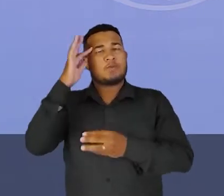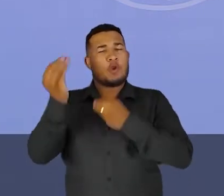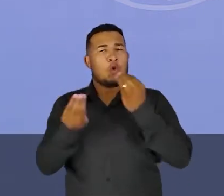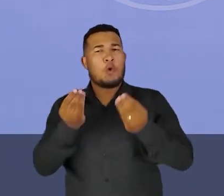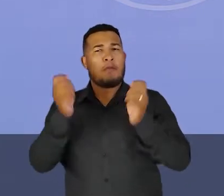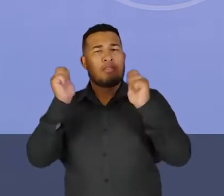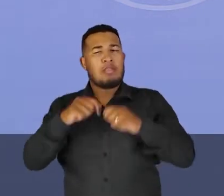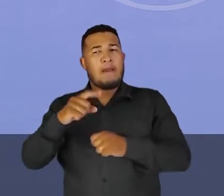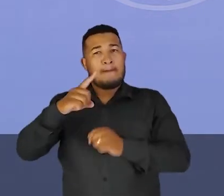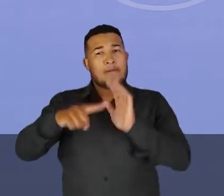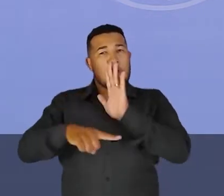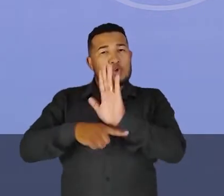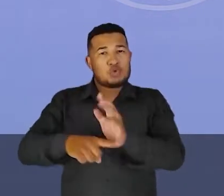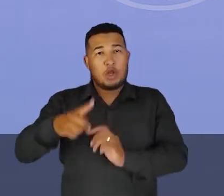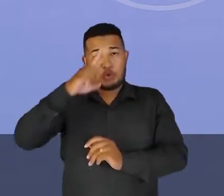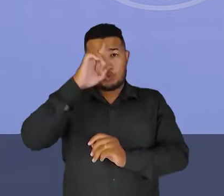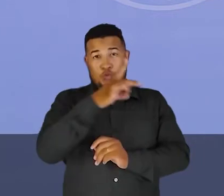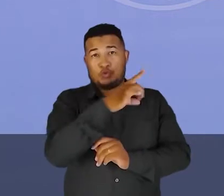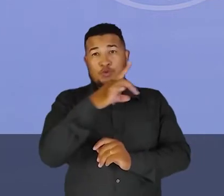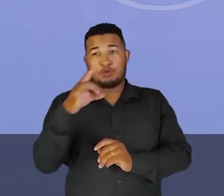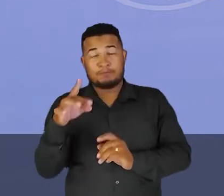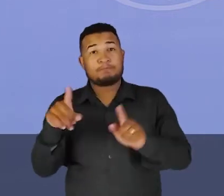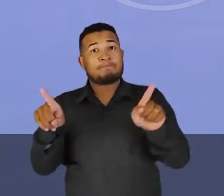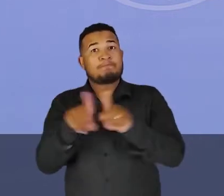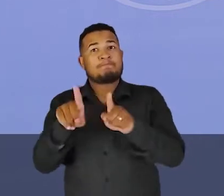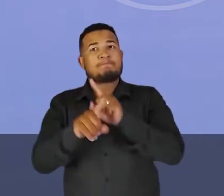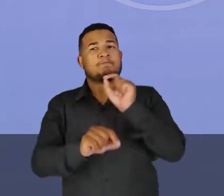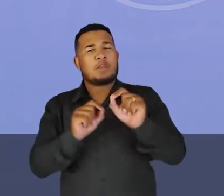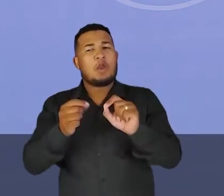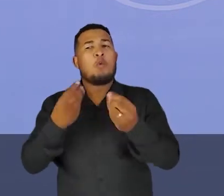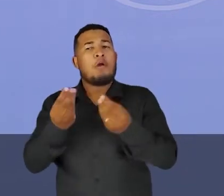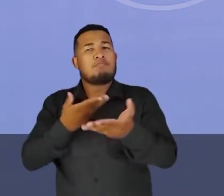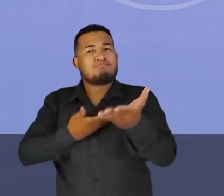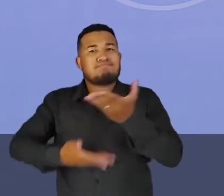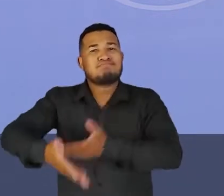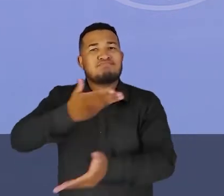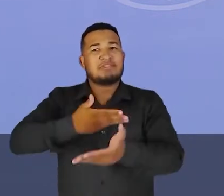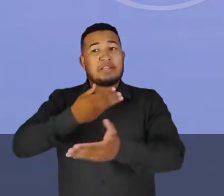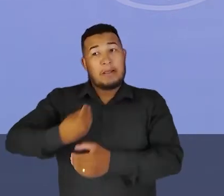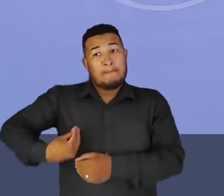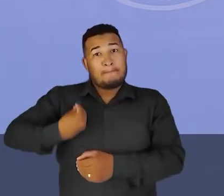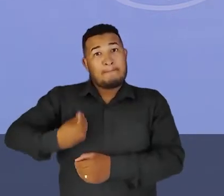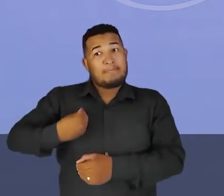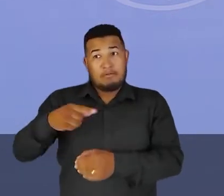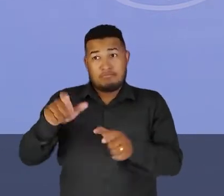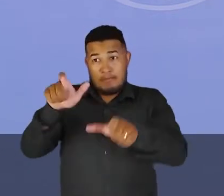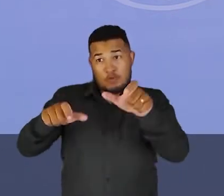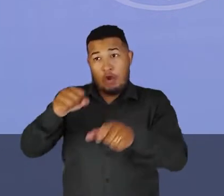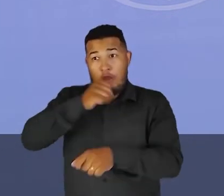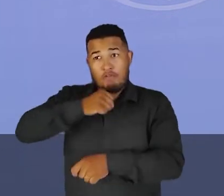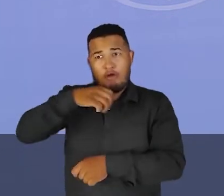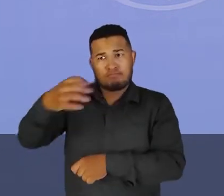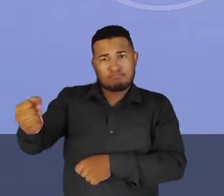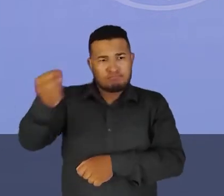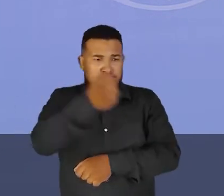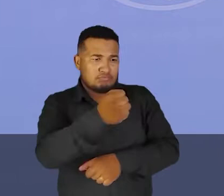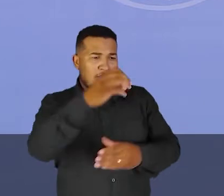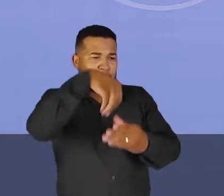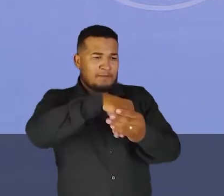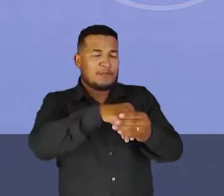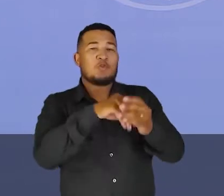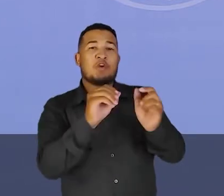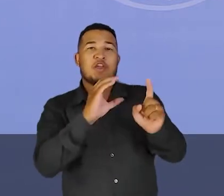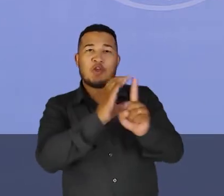dia a dia, proporcionar a integração e a participação dos mesmos na